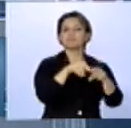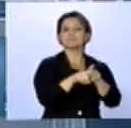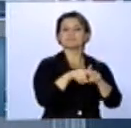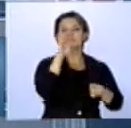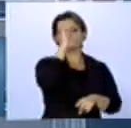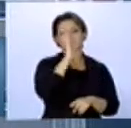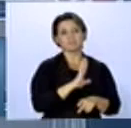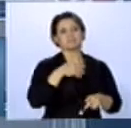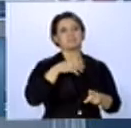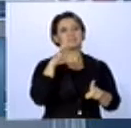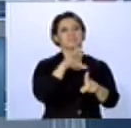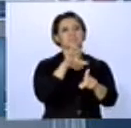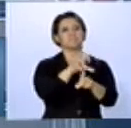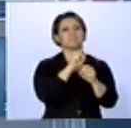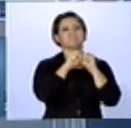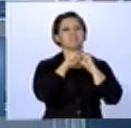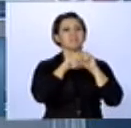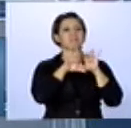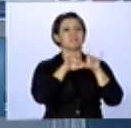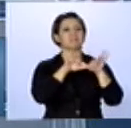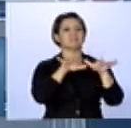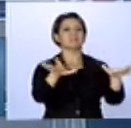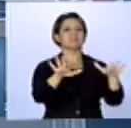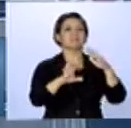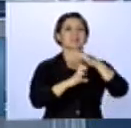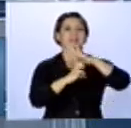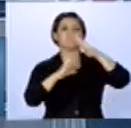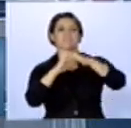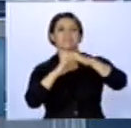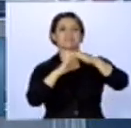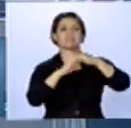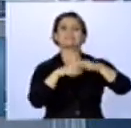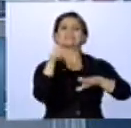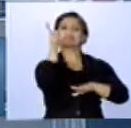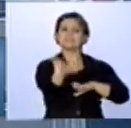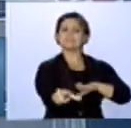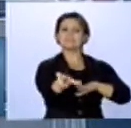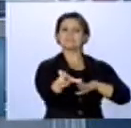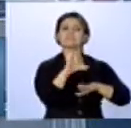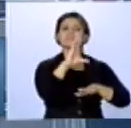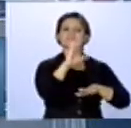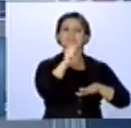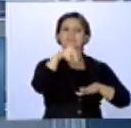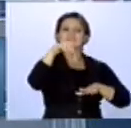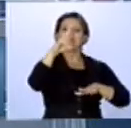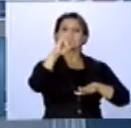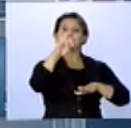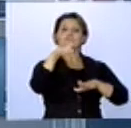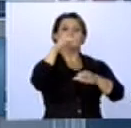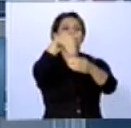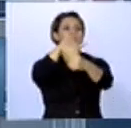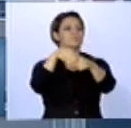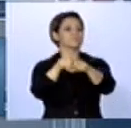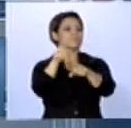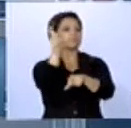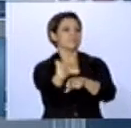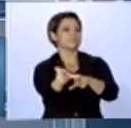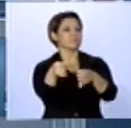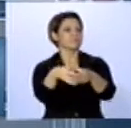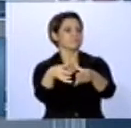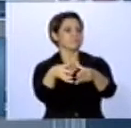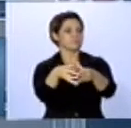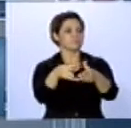contaminando as relações empresa candidato interessante a senhora presidente que não foi dito aqui ou